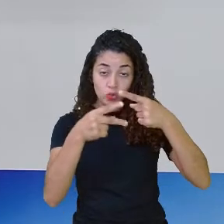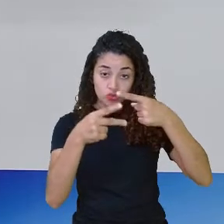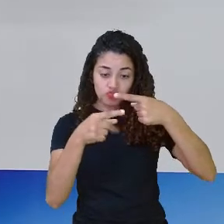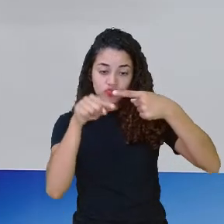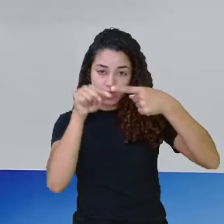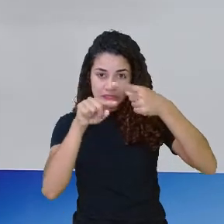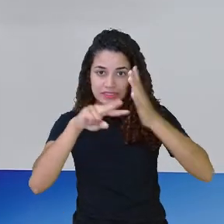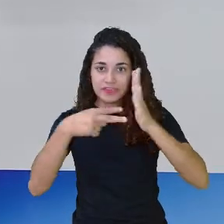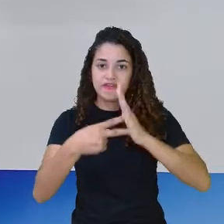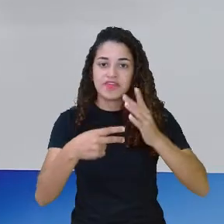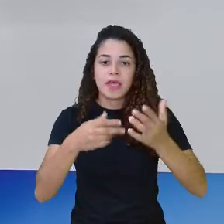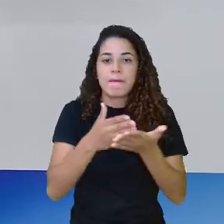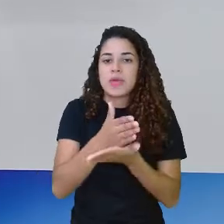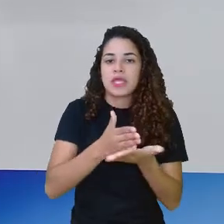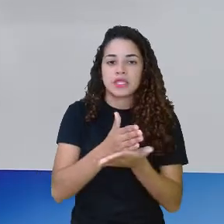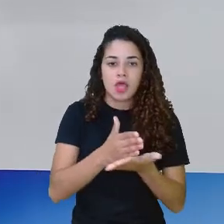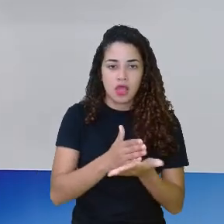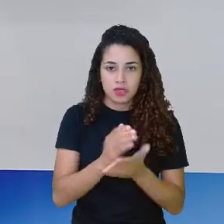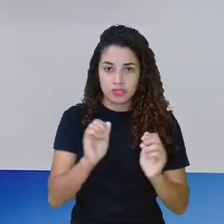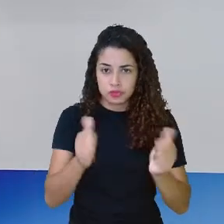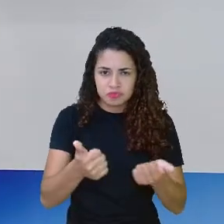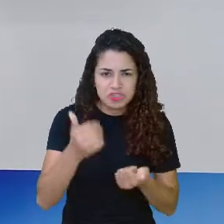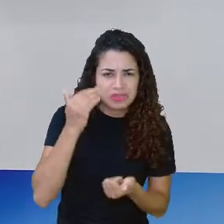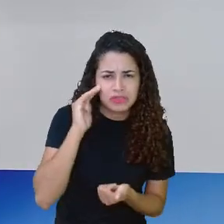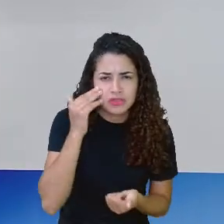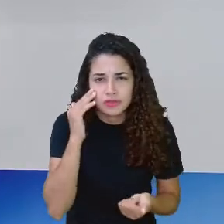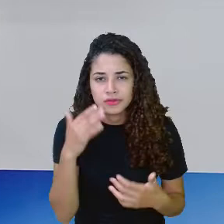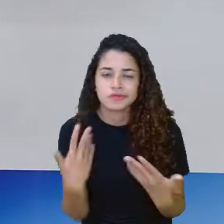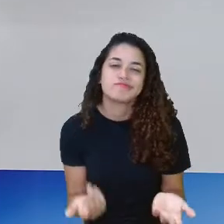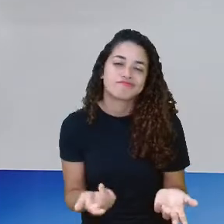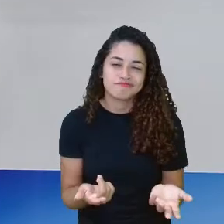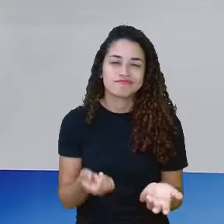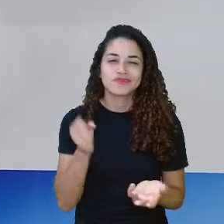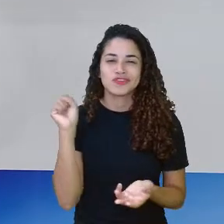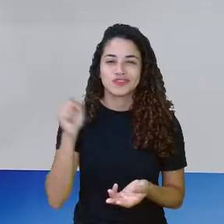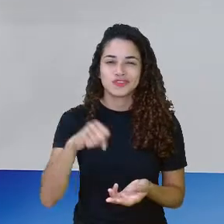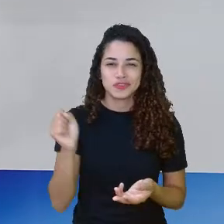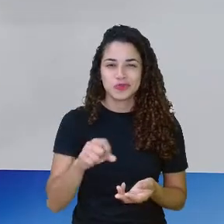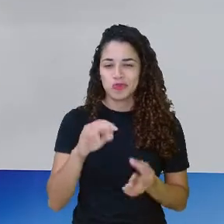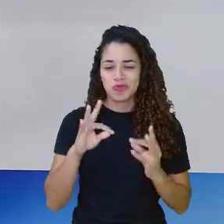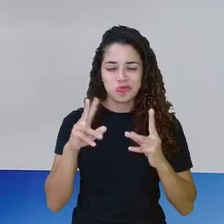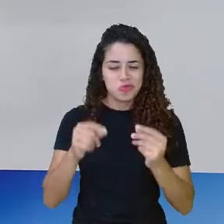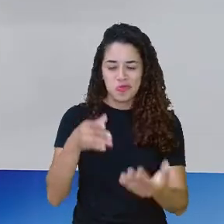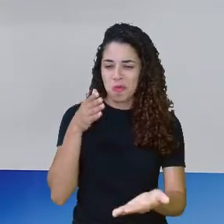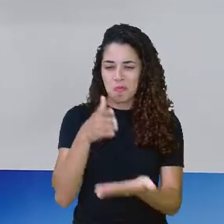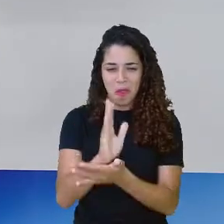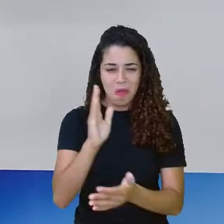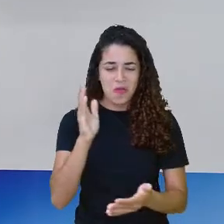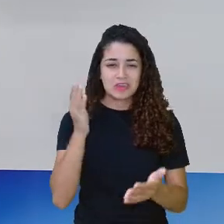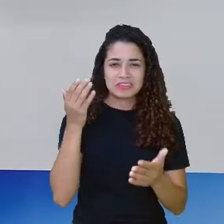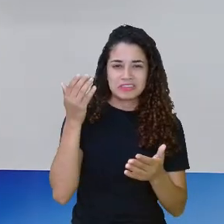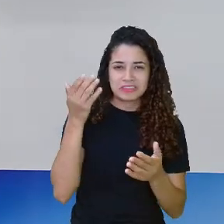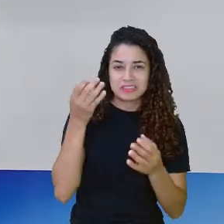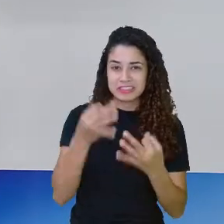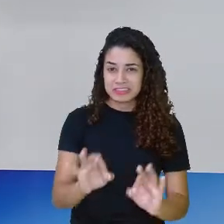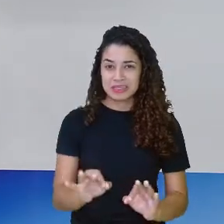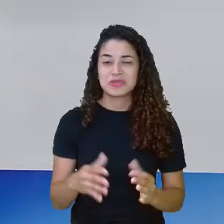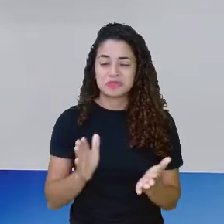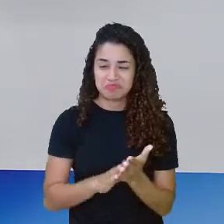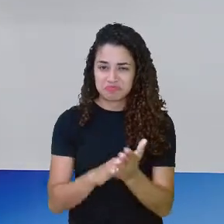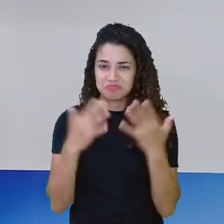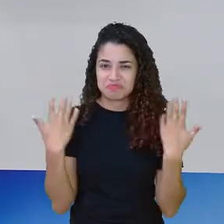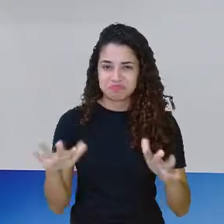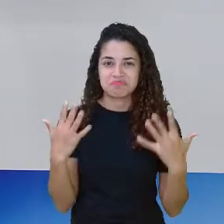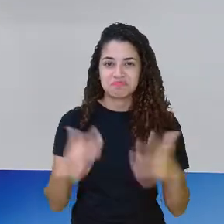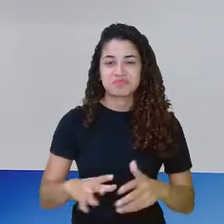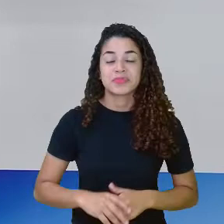metade, 1/2. Compreendido, né? Até porque vocês acertaram todas! Muito bem para vocês,